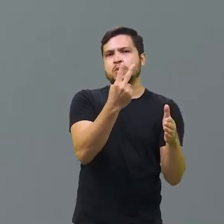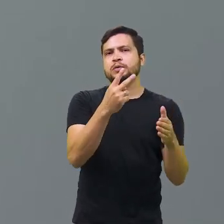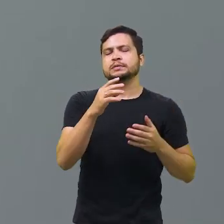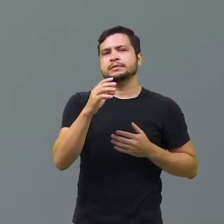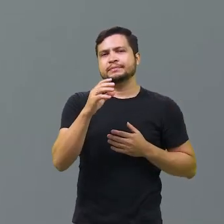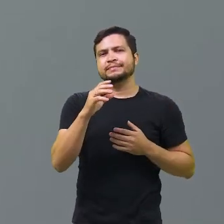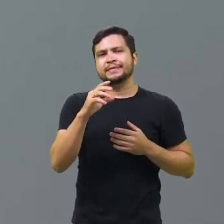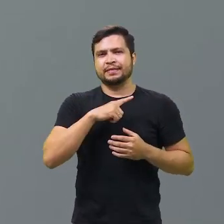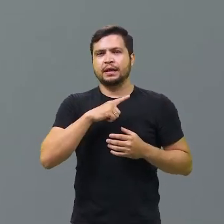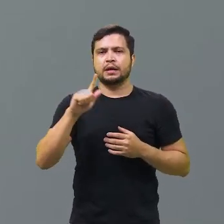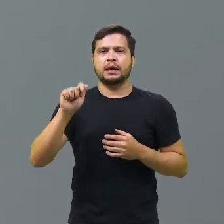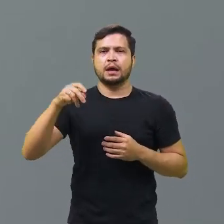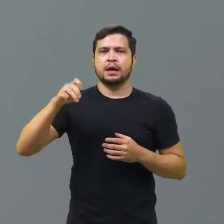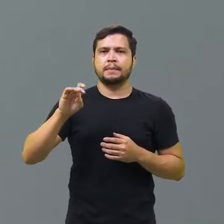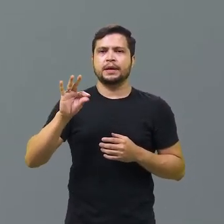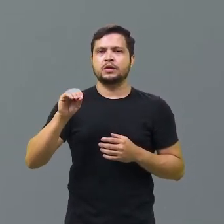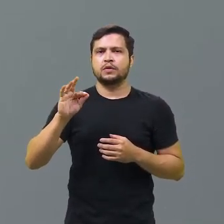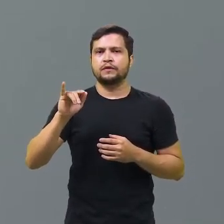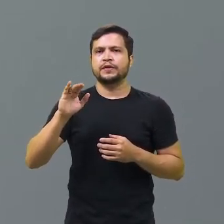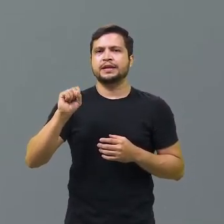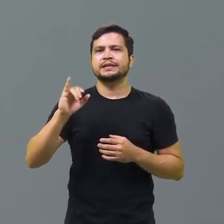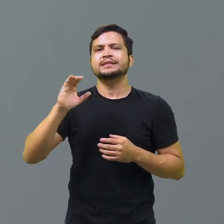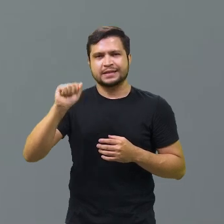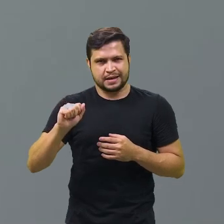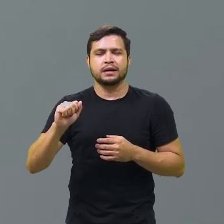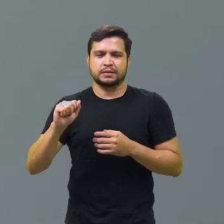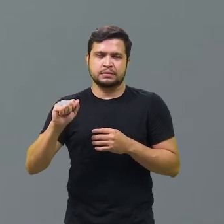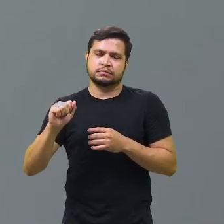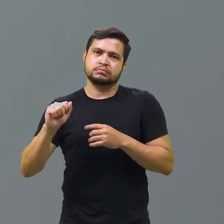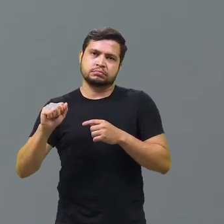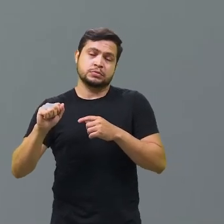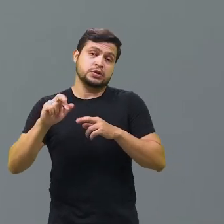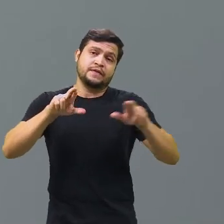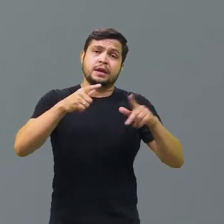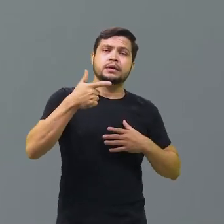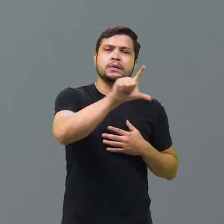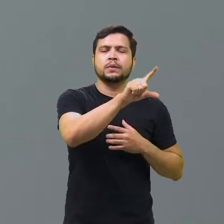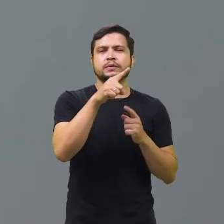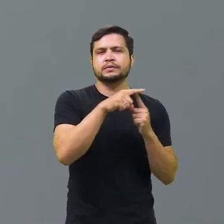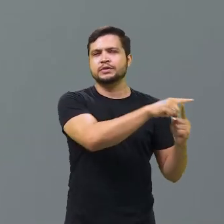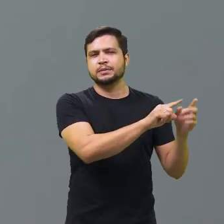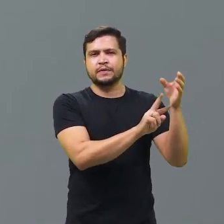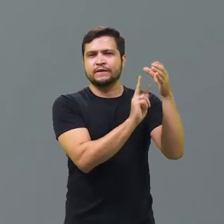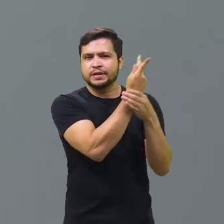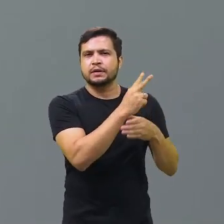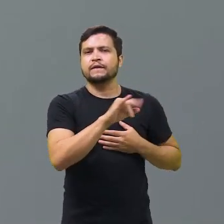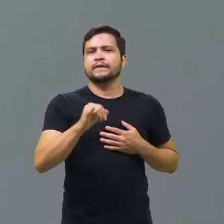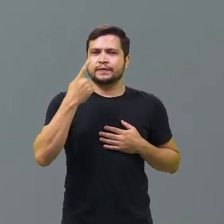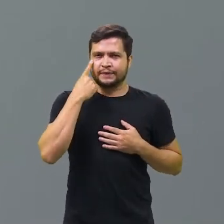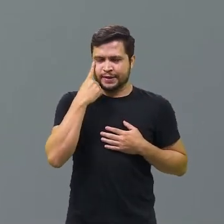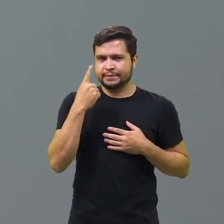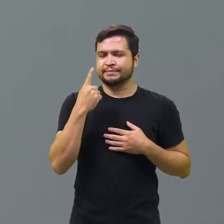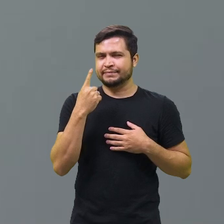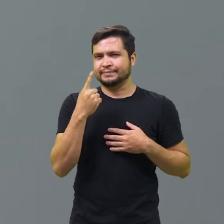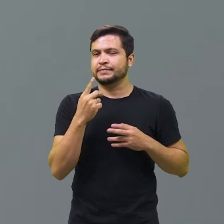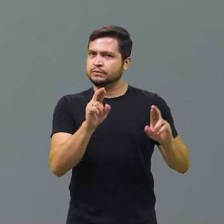que produz esses gametas. Essa é a fase mais dominante, né? Diferentemente dos outros vegetais que a gente vai já ver, que